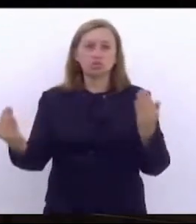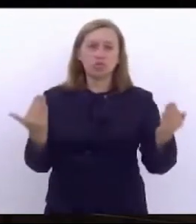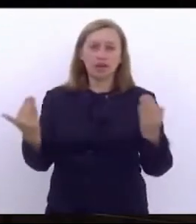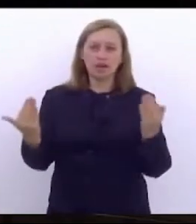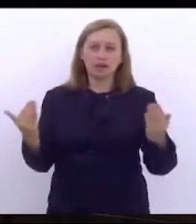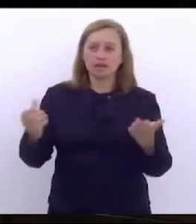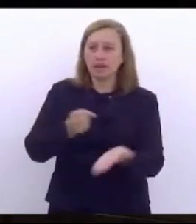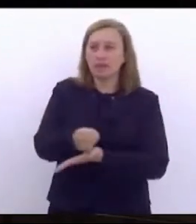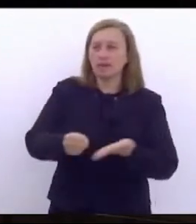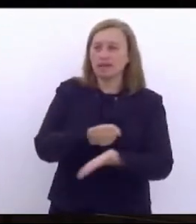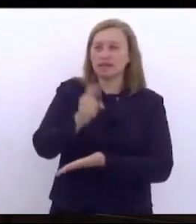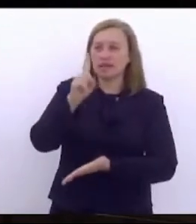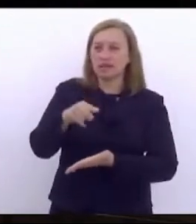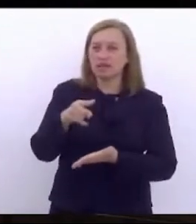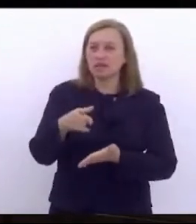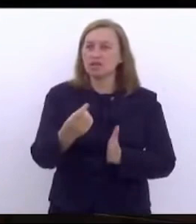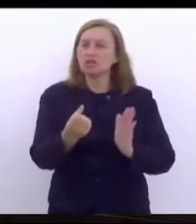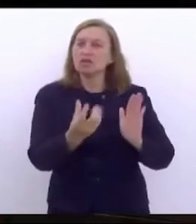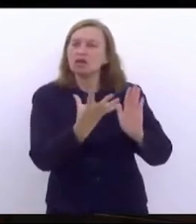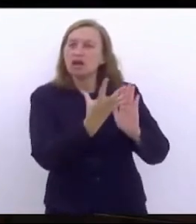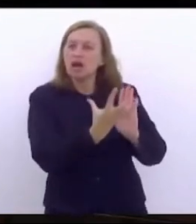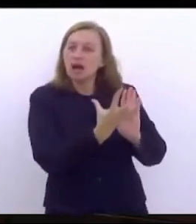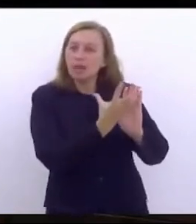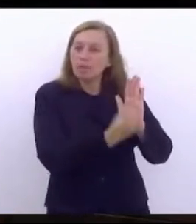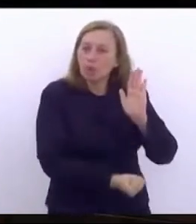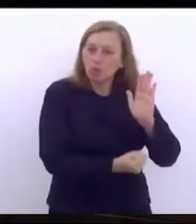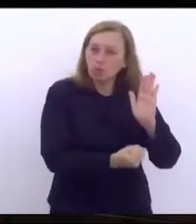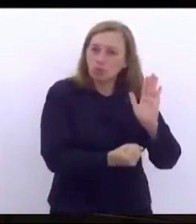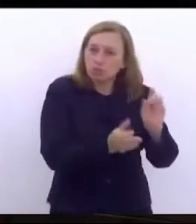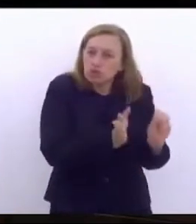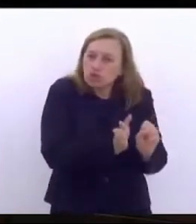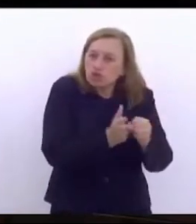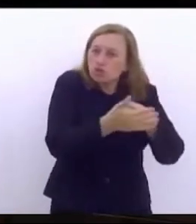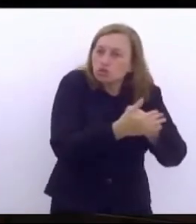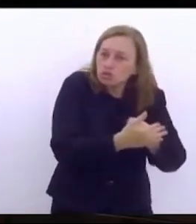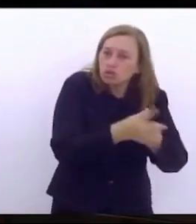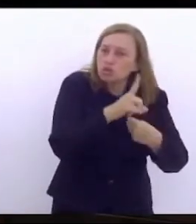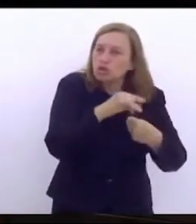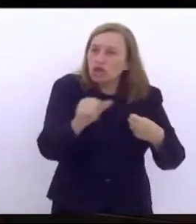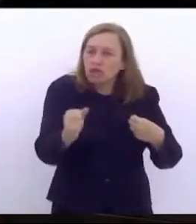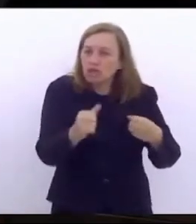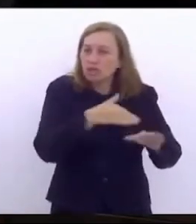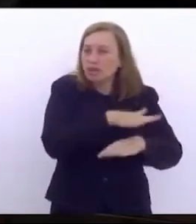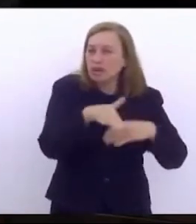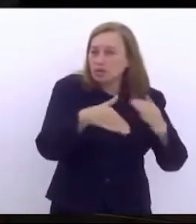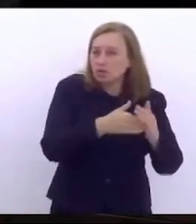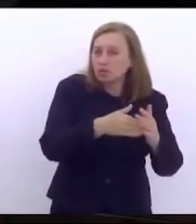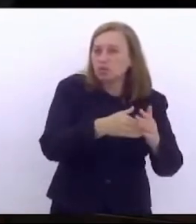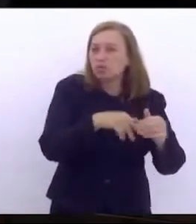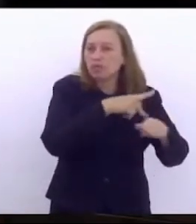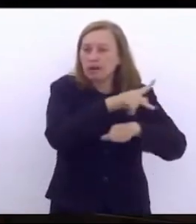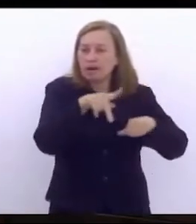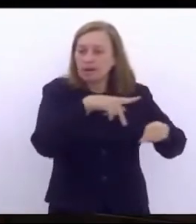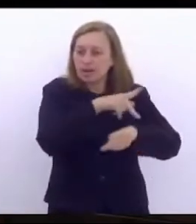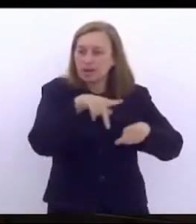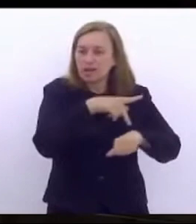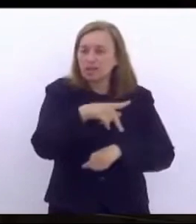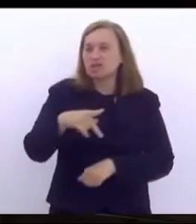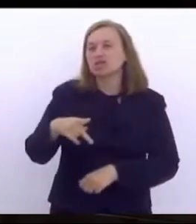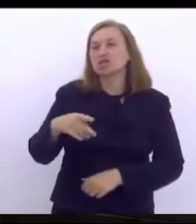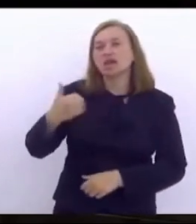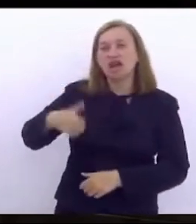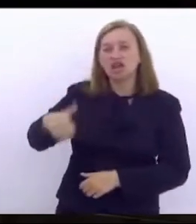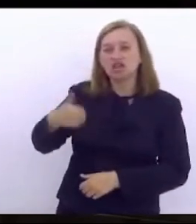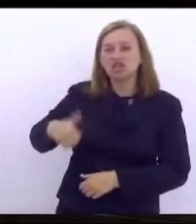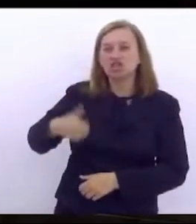pilares são estimativa de abortos clandestinos, para todo lugar que for clandestino, como o Brasil, né, a Argentina, até pouco tempo atrás,